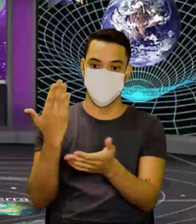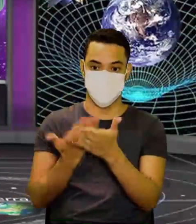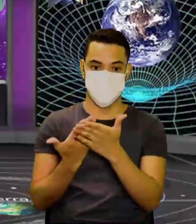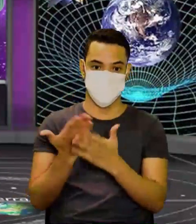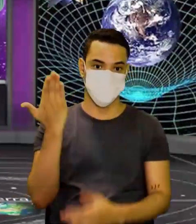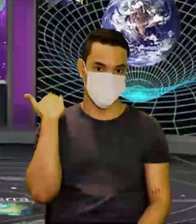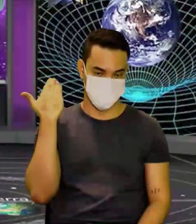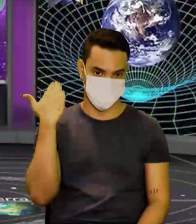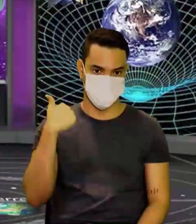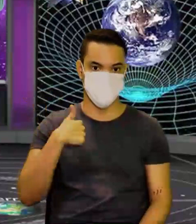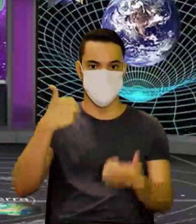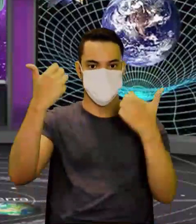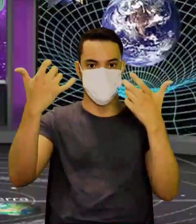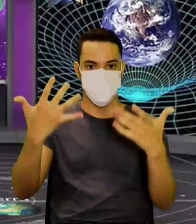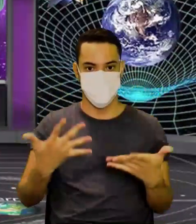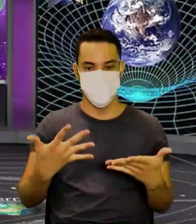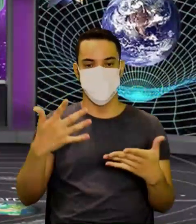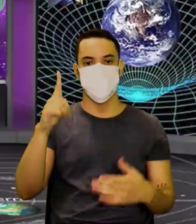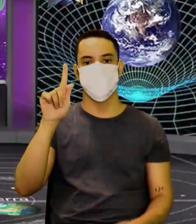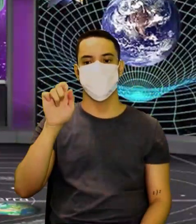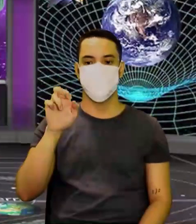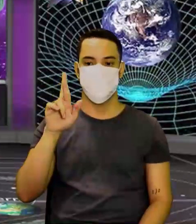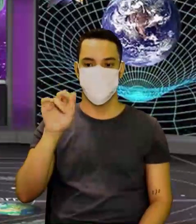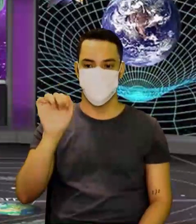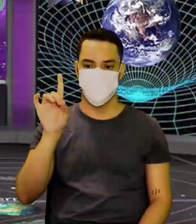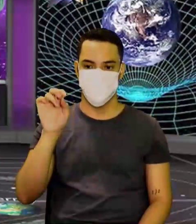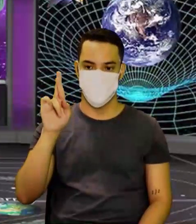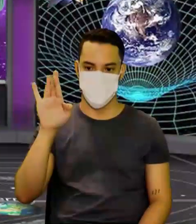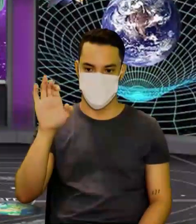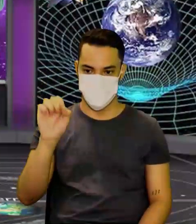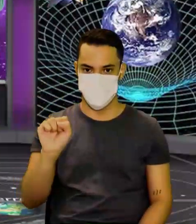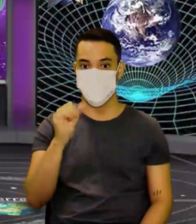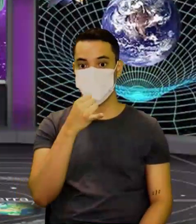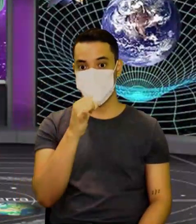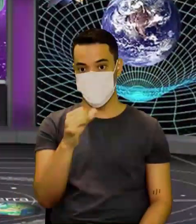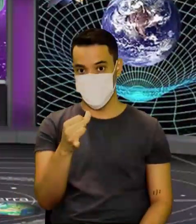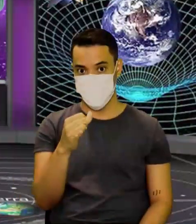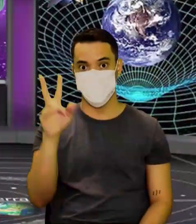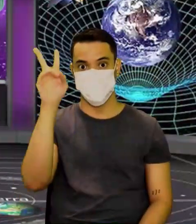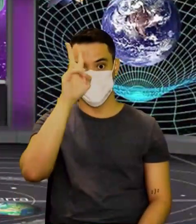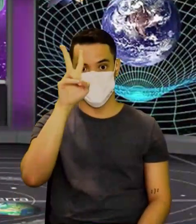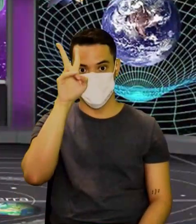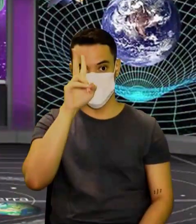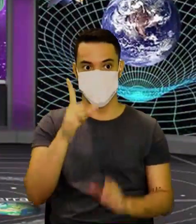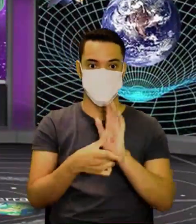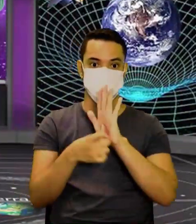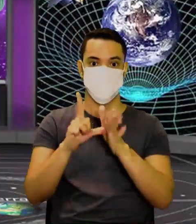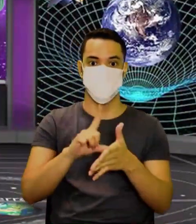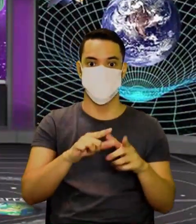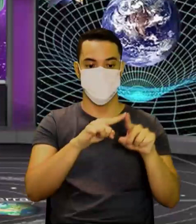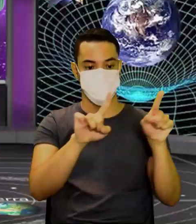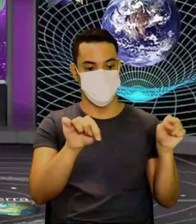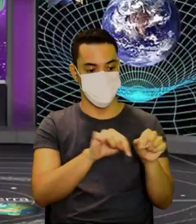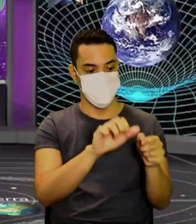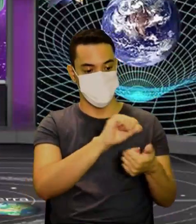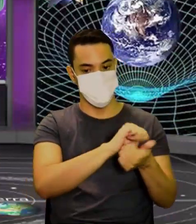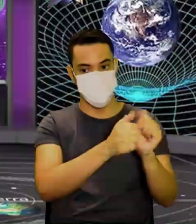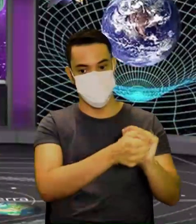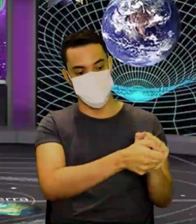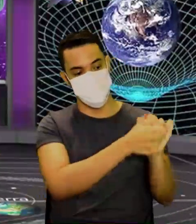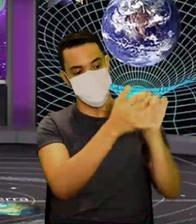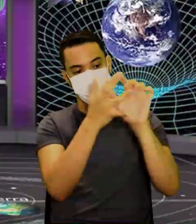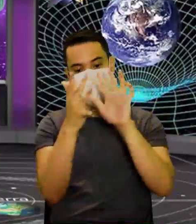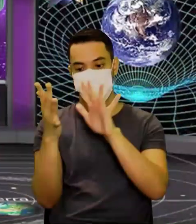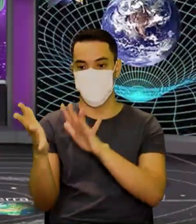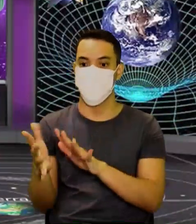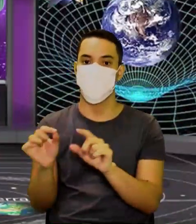passada? Nós falamos de geradores elétricos. Nós vimos que os geradores elétricos, o que eles fazem